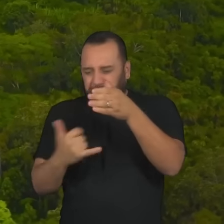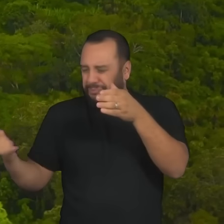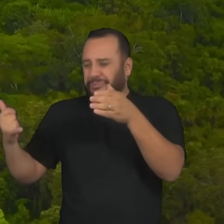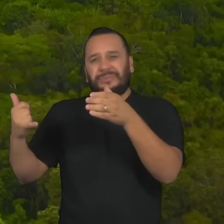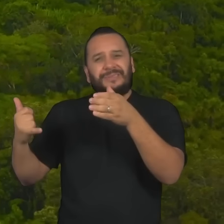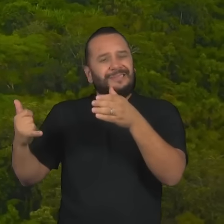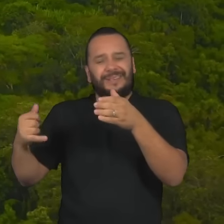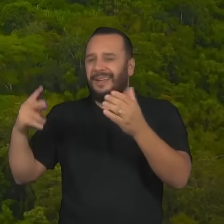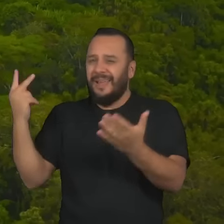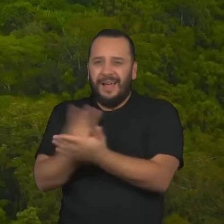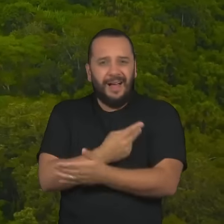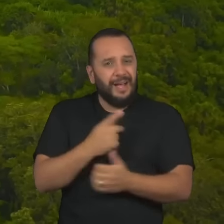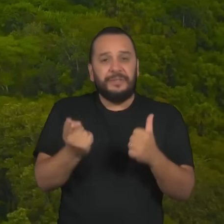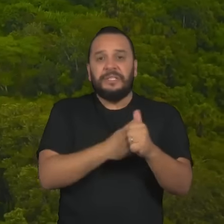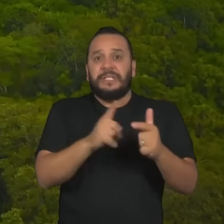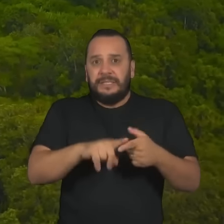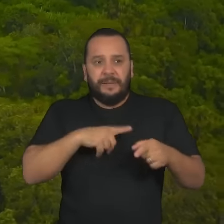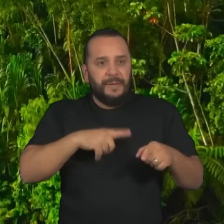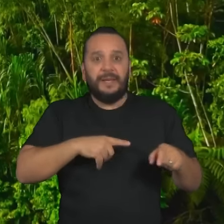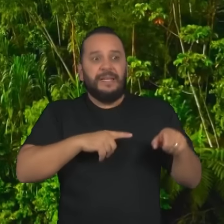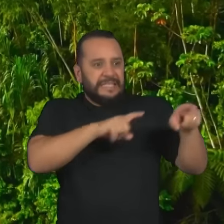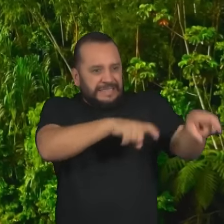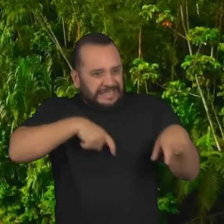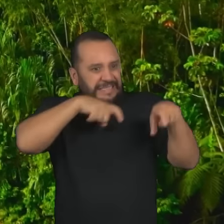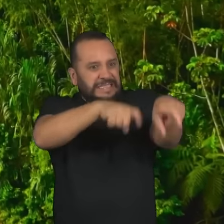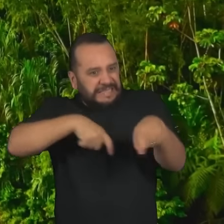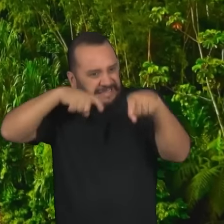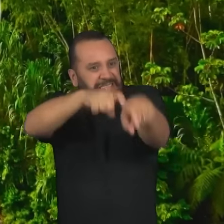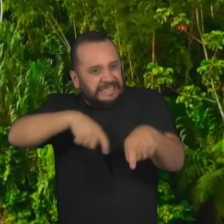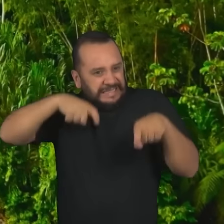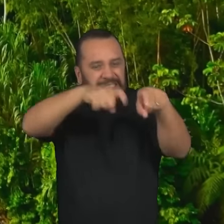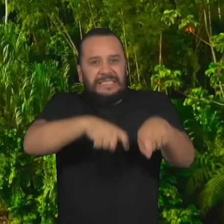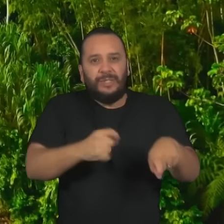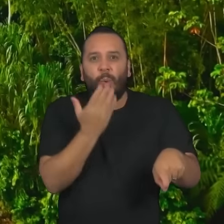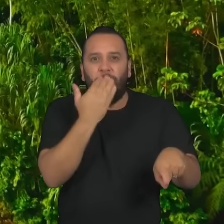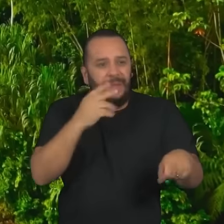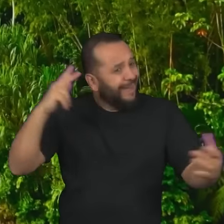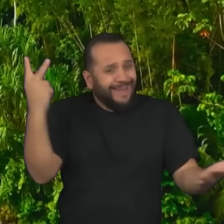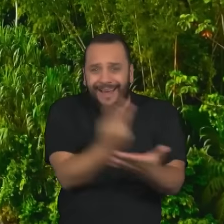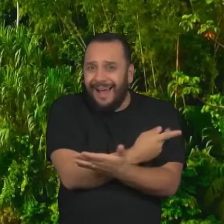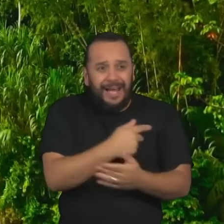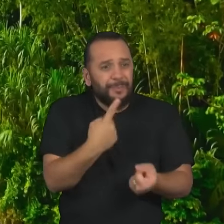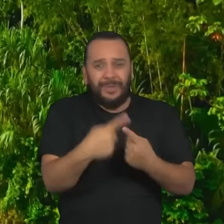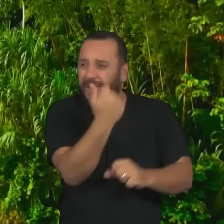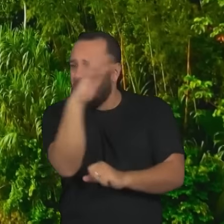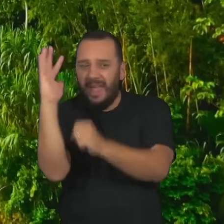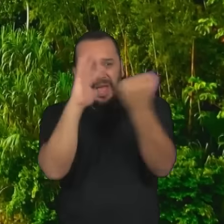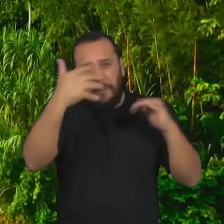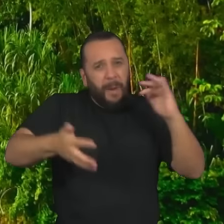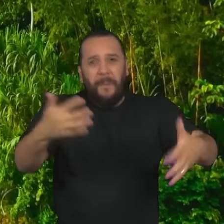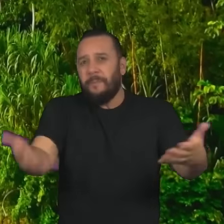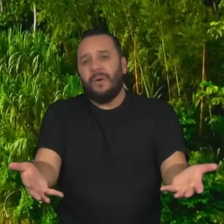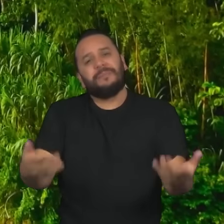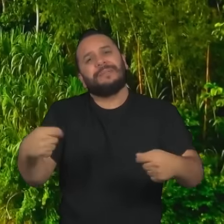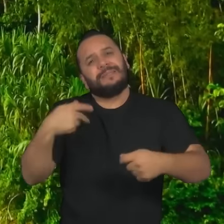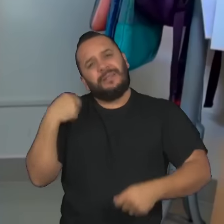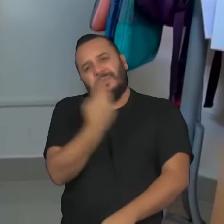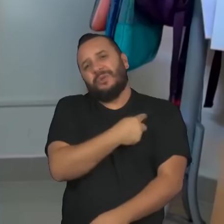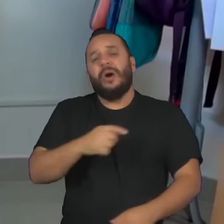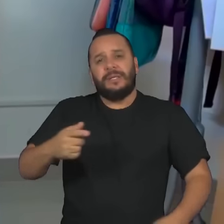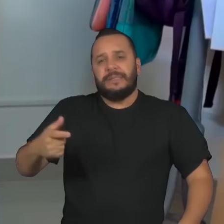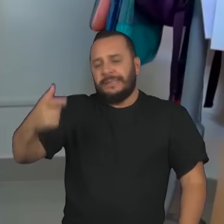monocultura gigantesca é um desequilíbrio biológico. Ou a gente enxerga e muda a nossa relação, nos